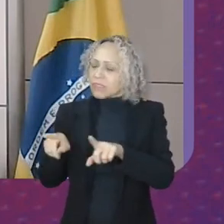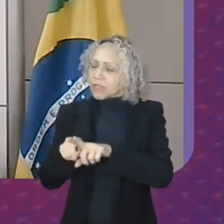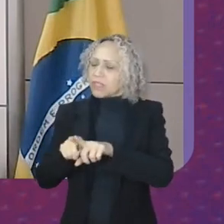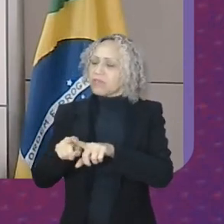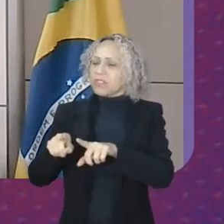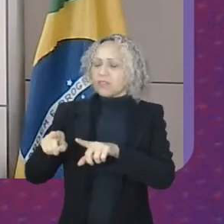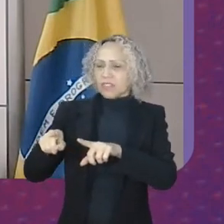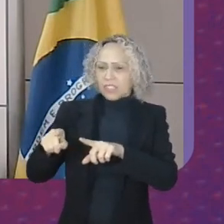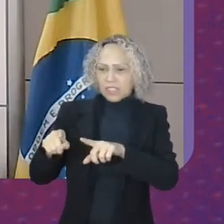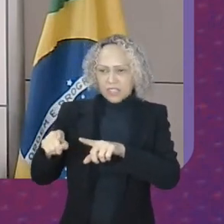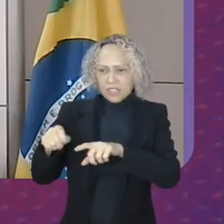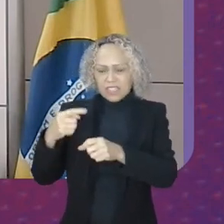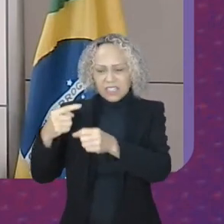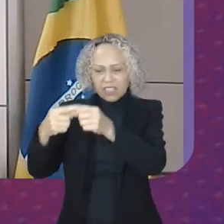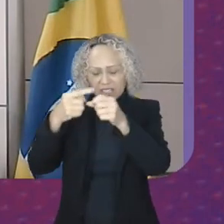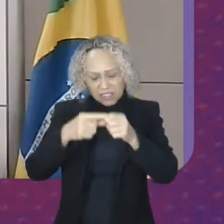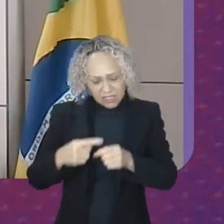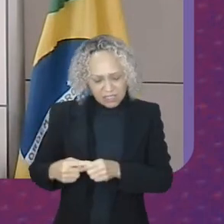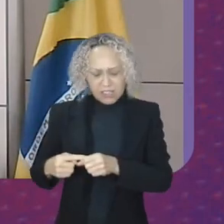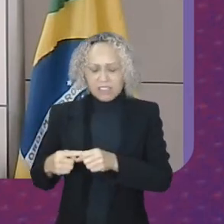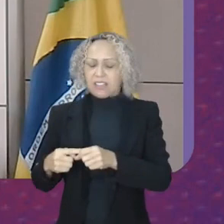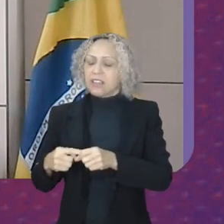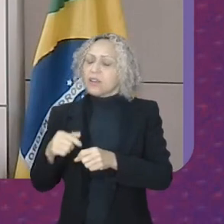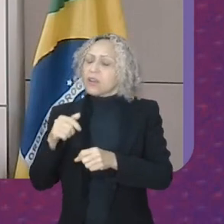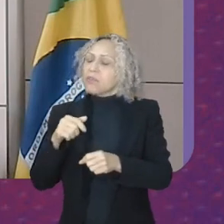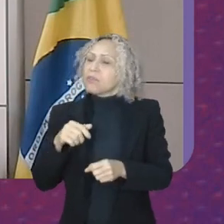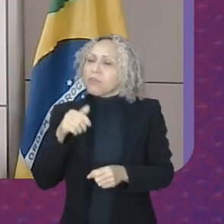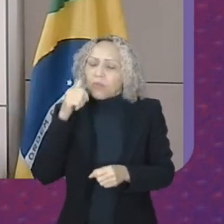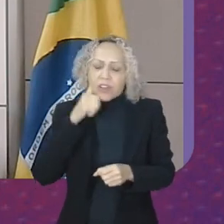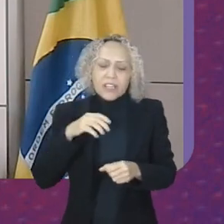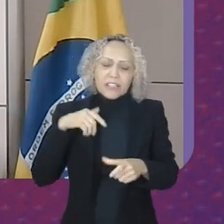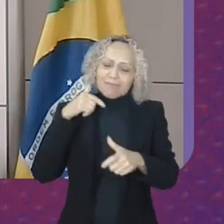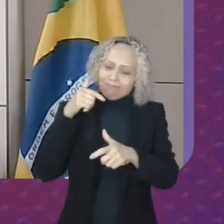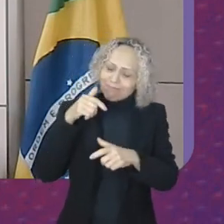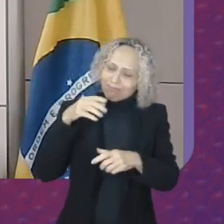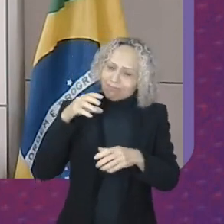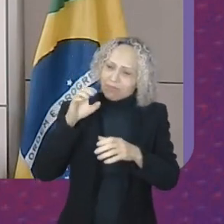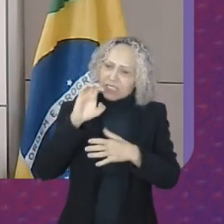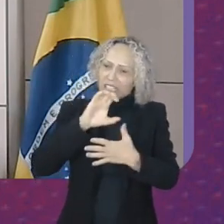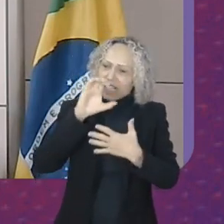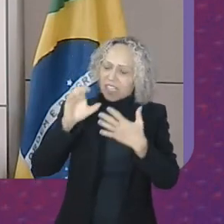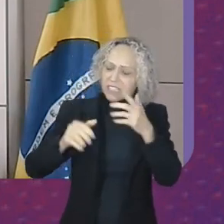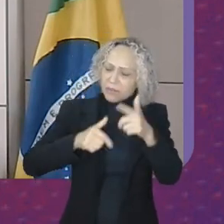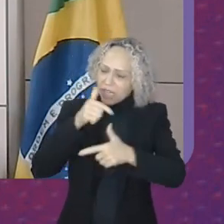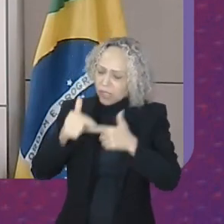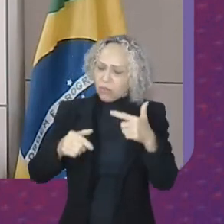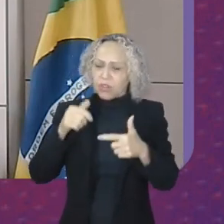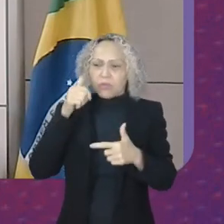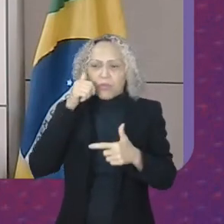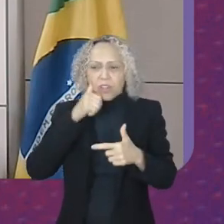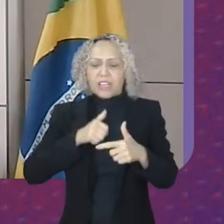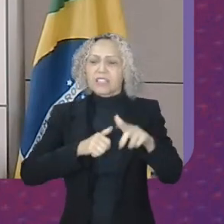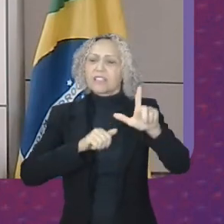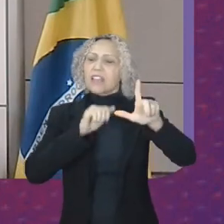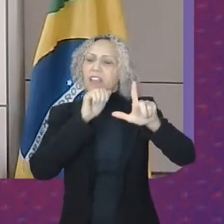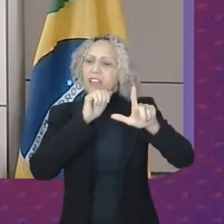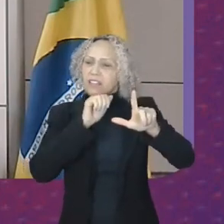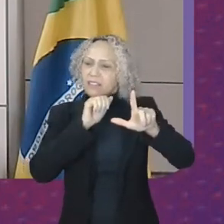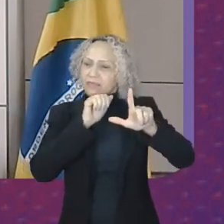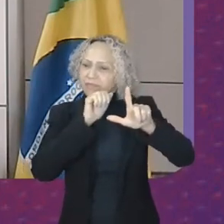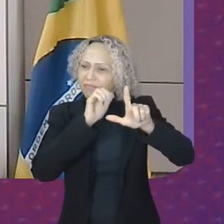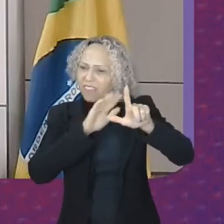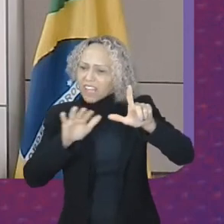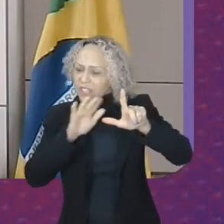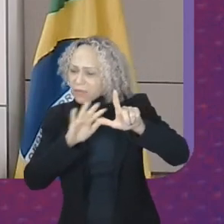diversas, mulheres LGBTs, mulheres que estão em situação de muita